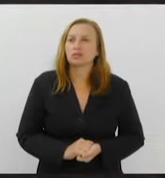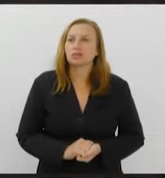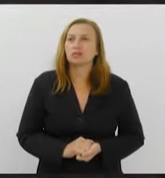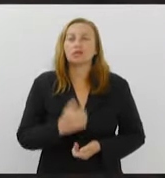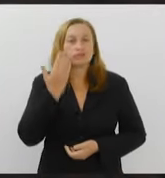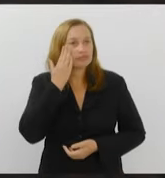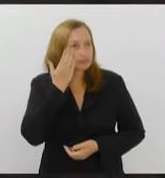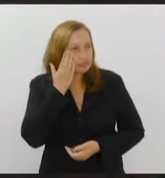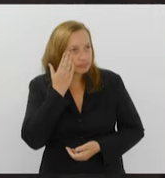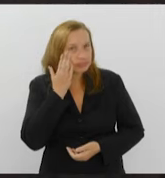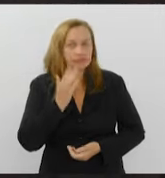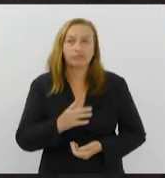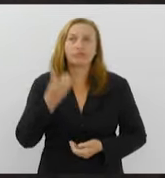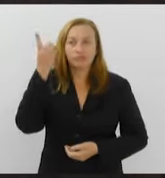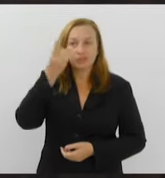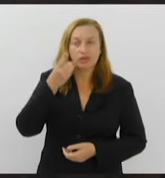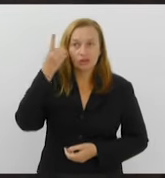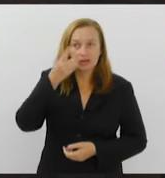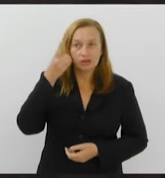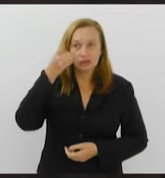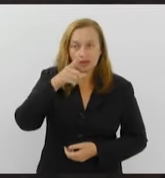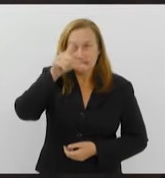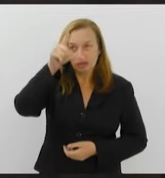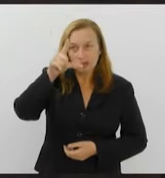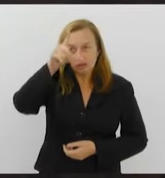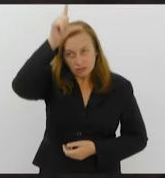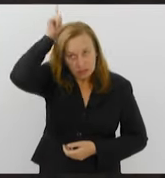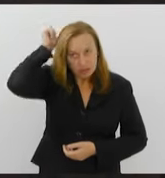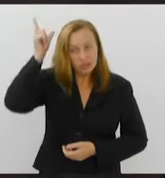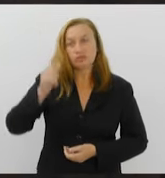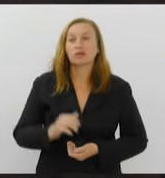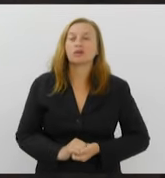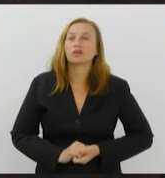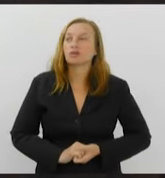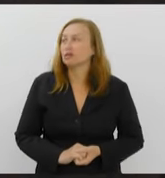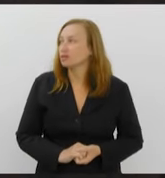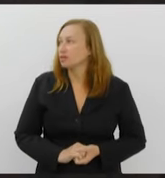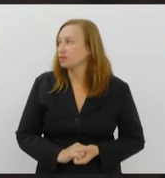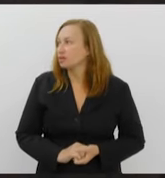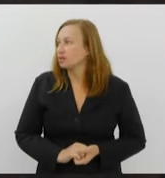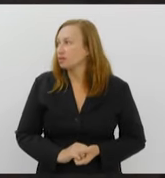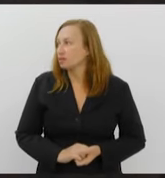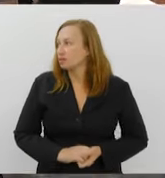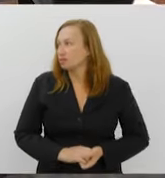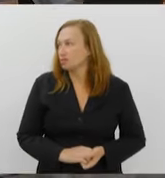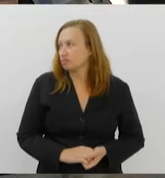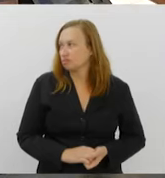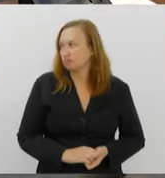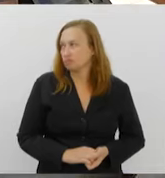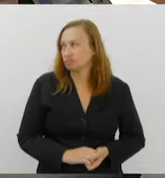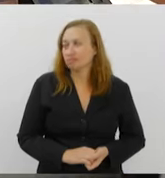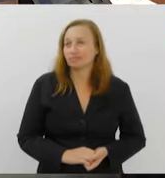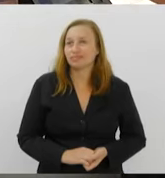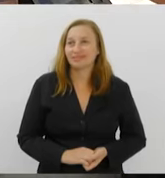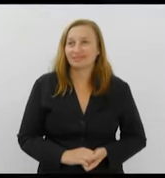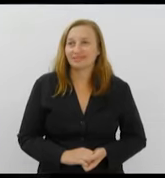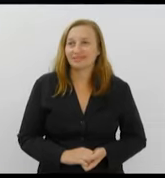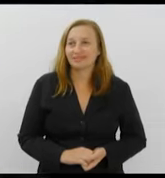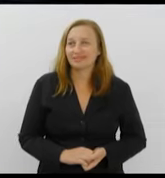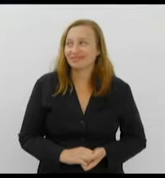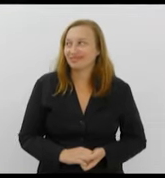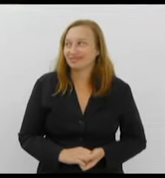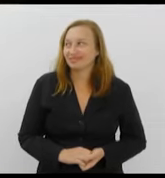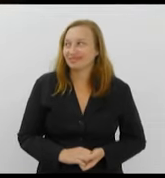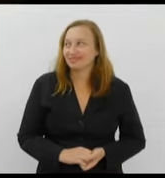Entendo, deputado Luiz Paulo, entendo perfeitamente. A Fazenda está se posicionando contrário? Posiciona contrário, porque de fato há uma questão, um